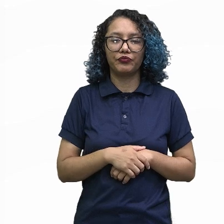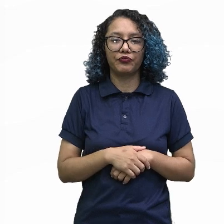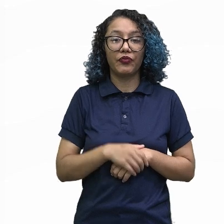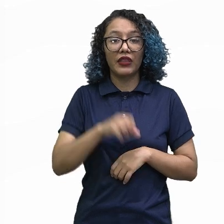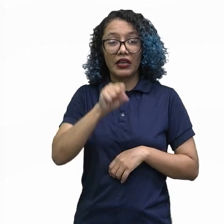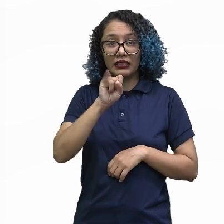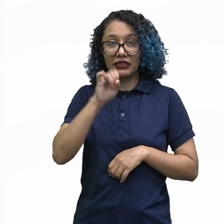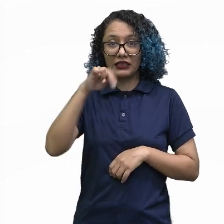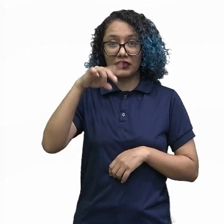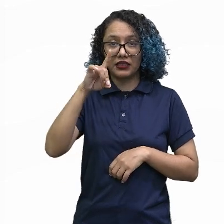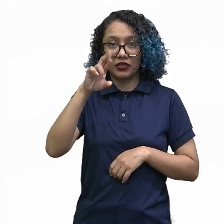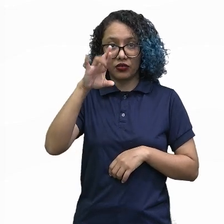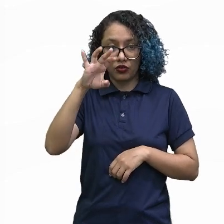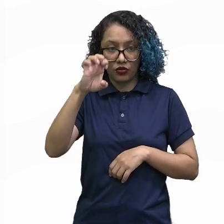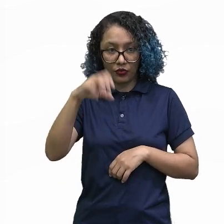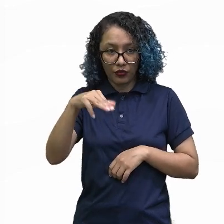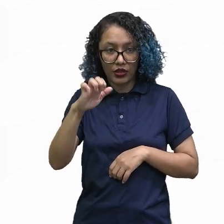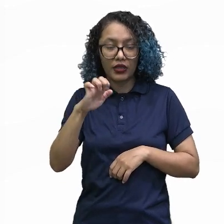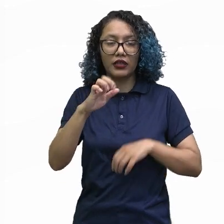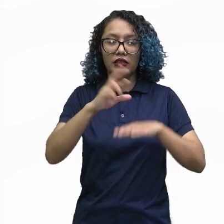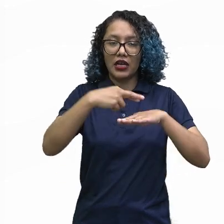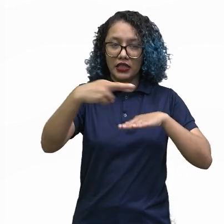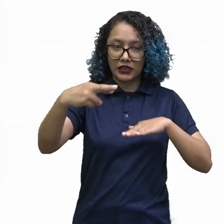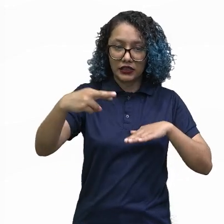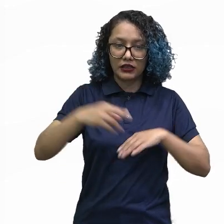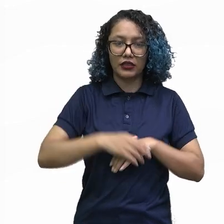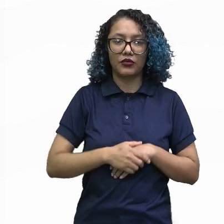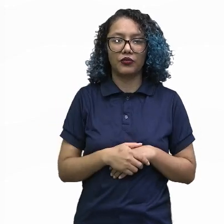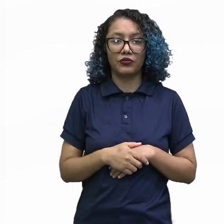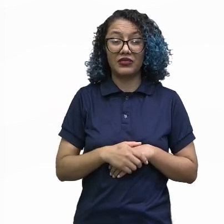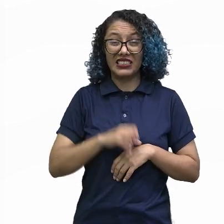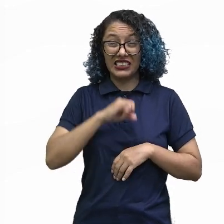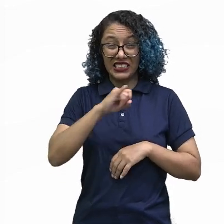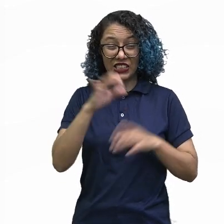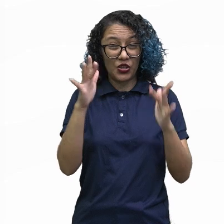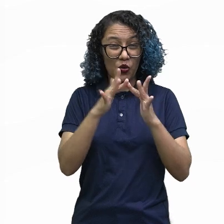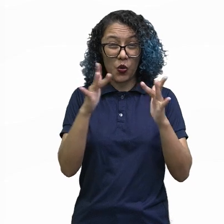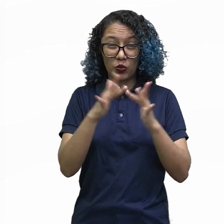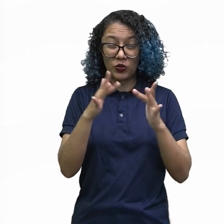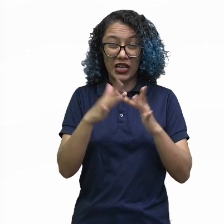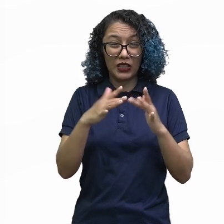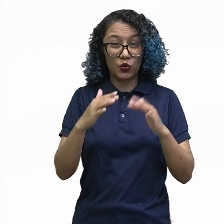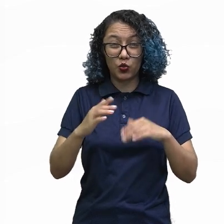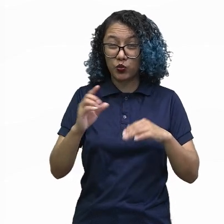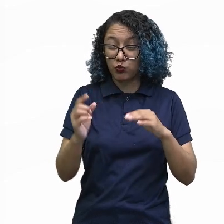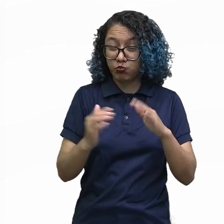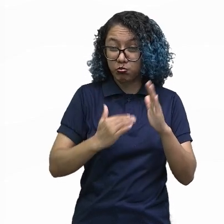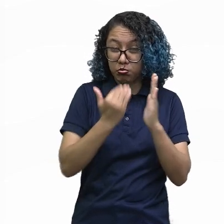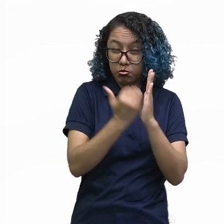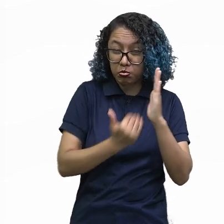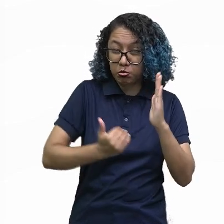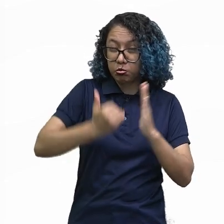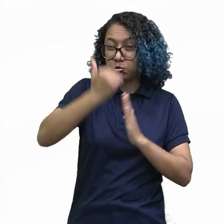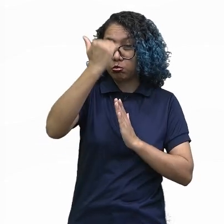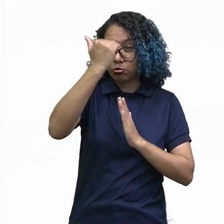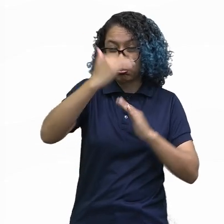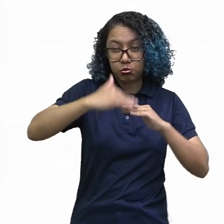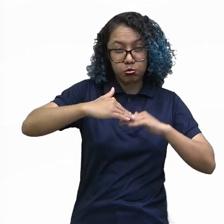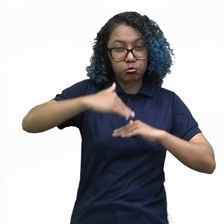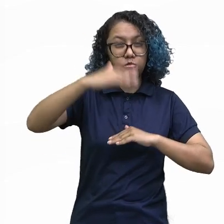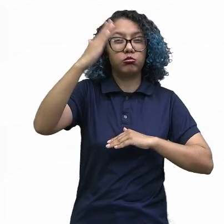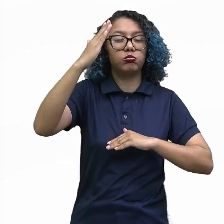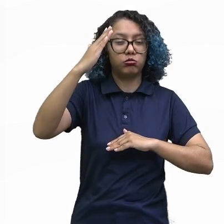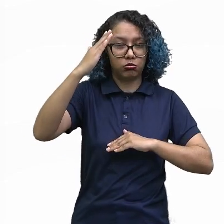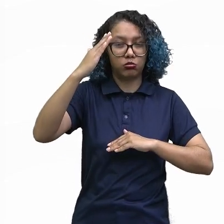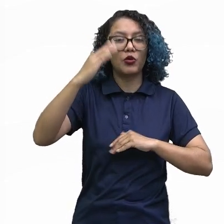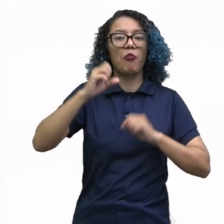aguda. Em casos de exposição a doses muito elevadas, pode ocorrer um severo dano